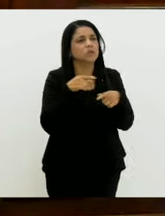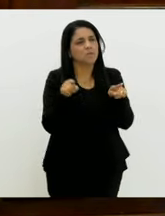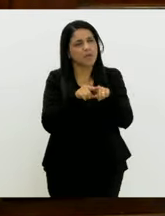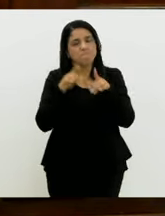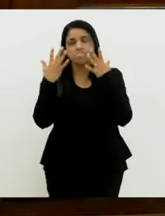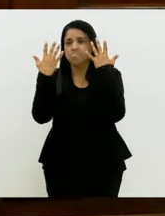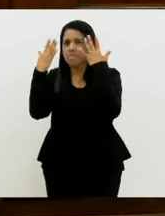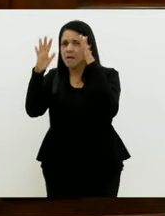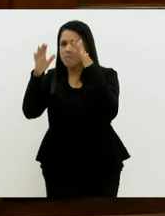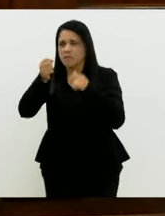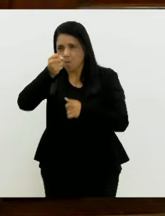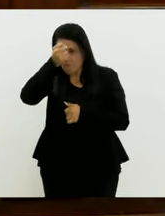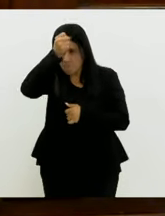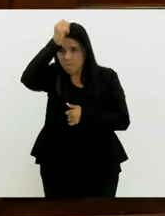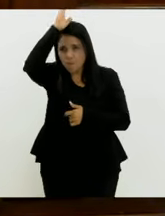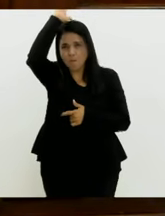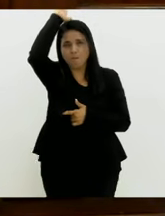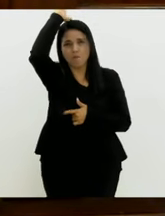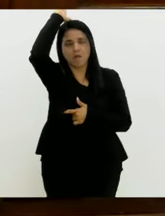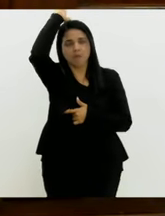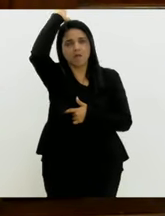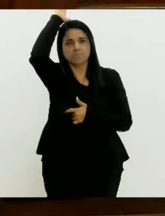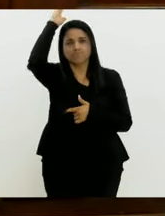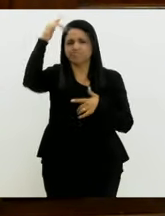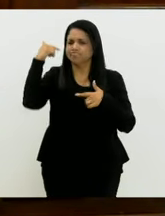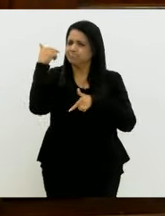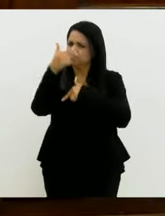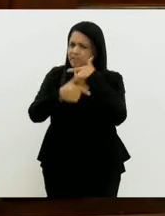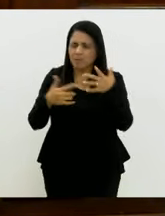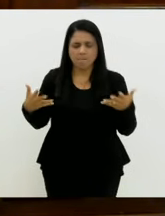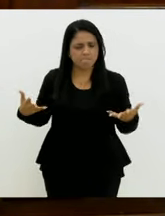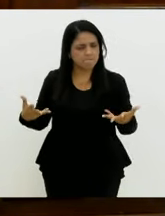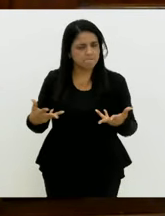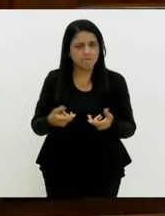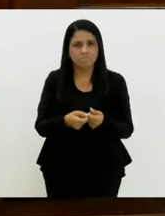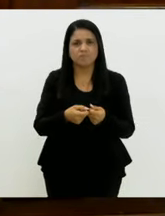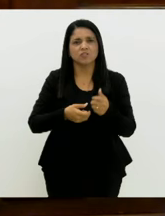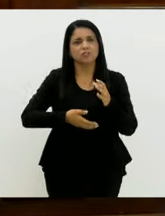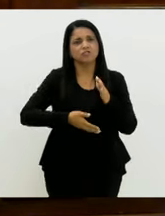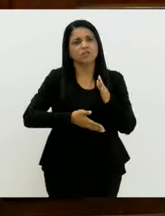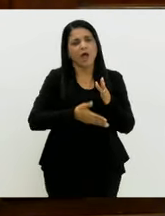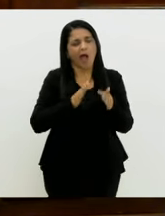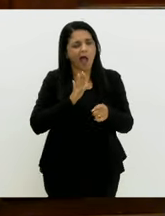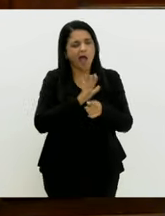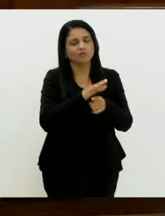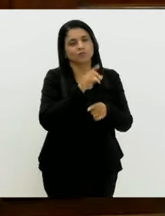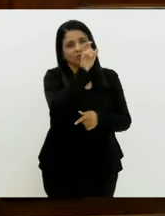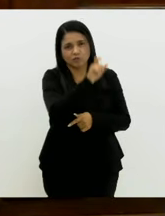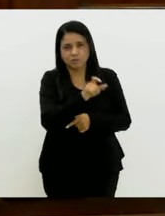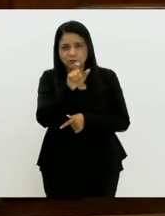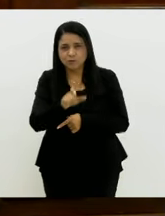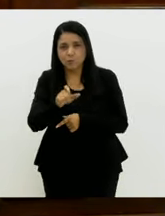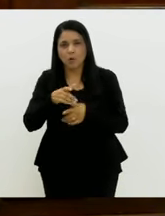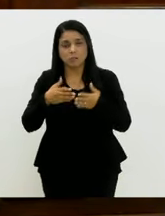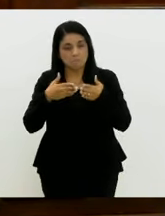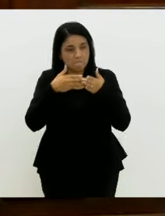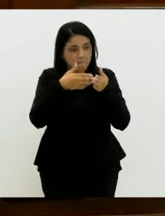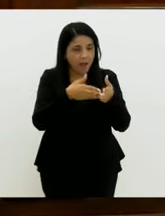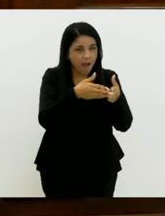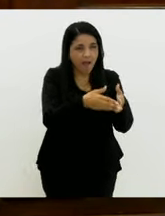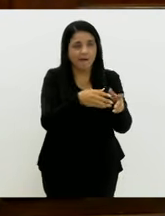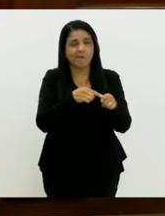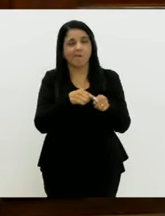de Bombeiros do Estado do Rio de Janeiro, que trabalho sensacional, retirando as pessoas. Nós estávamos com barco, nós estávamos com